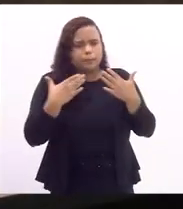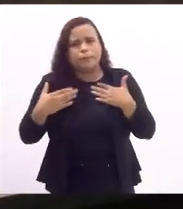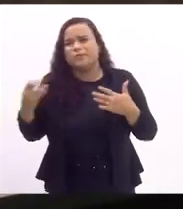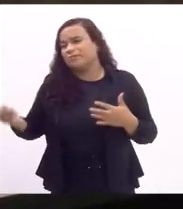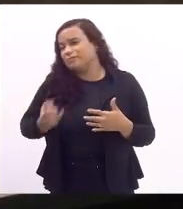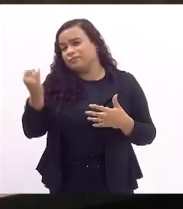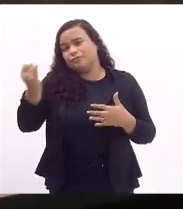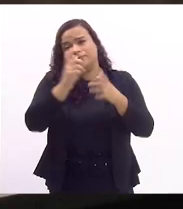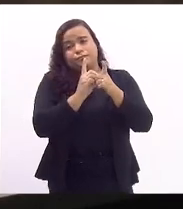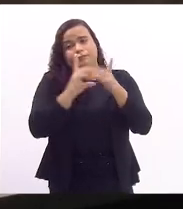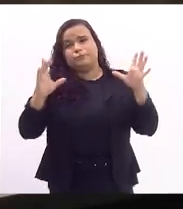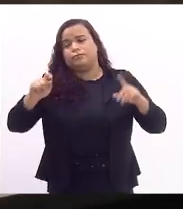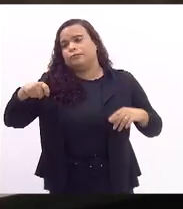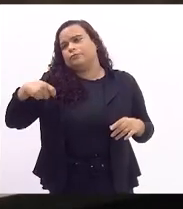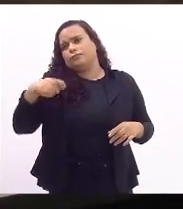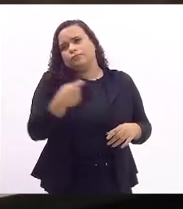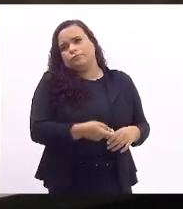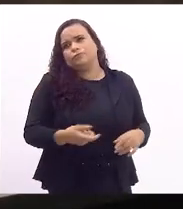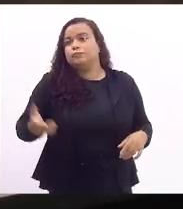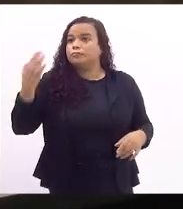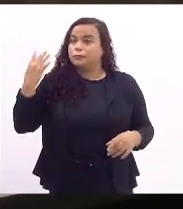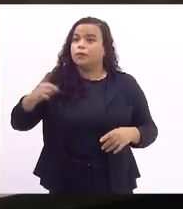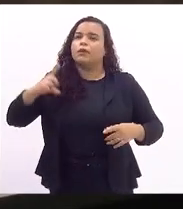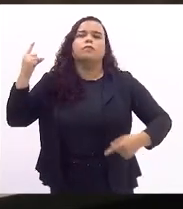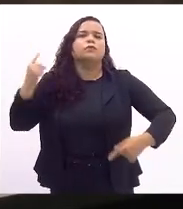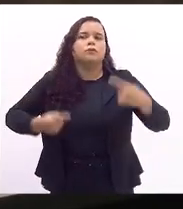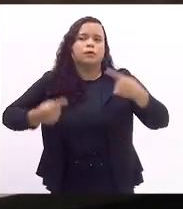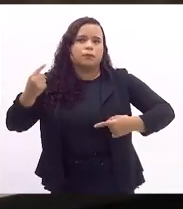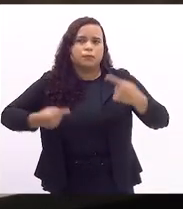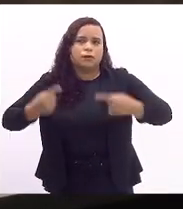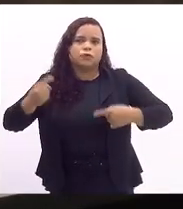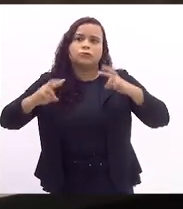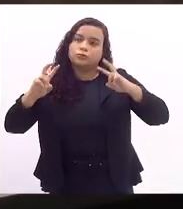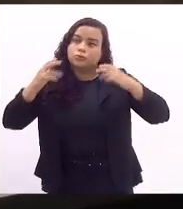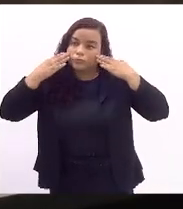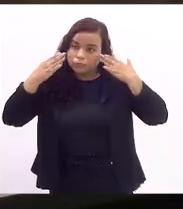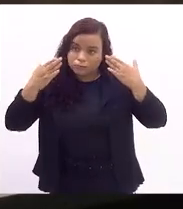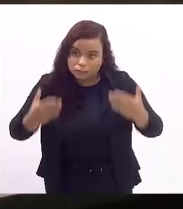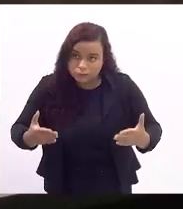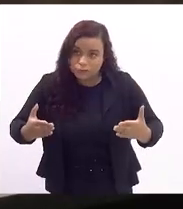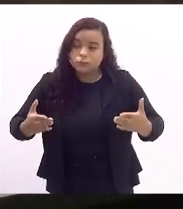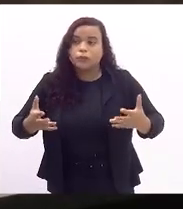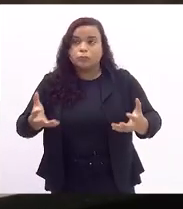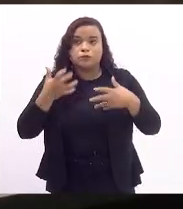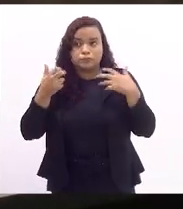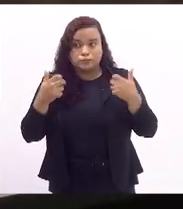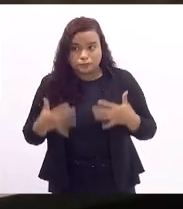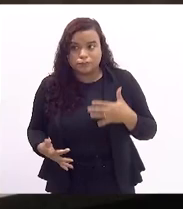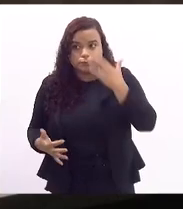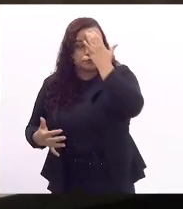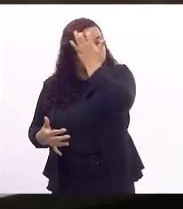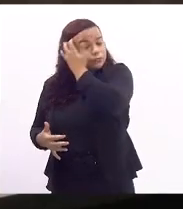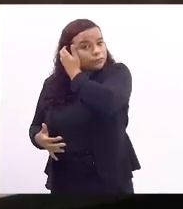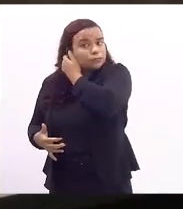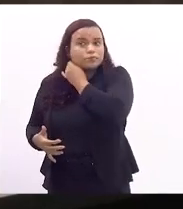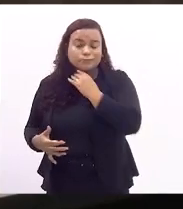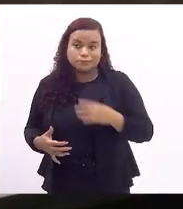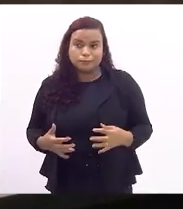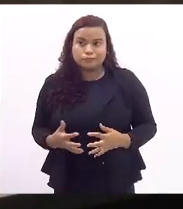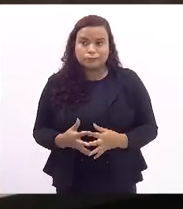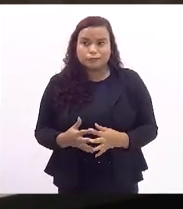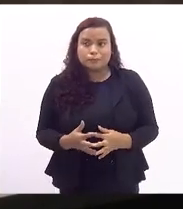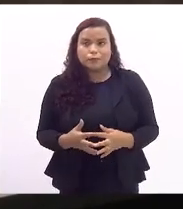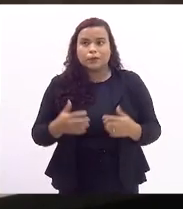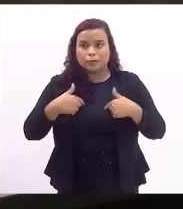ganharmos a democracia a pouco fizemos um debate sobre um destaque quer dizer e aqui fazer